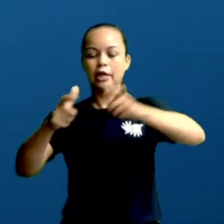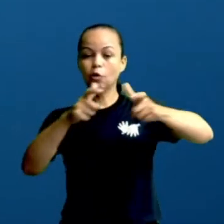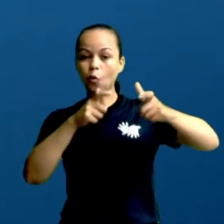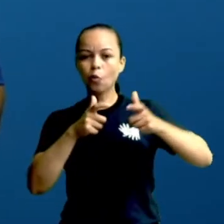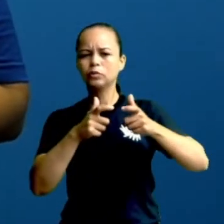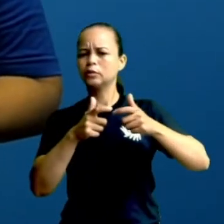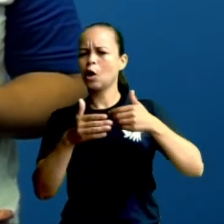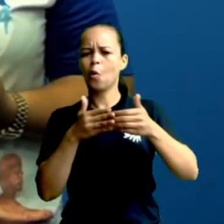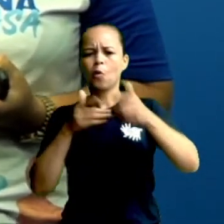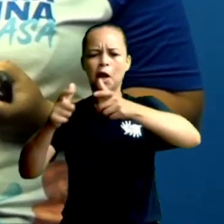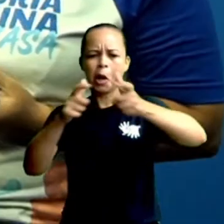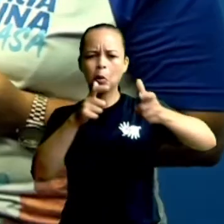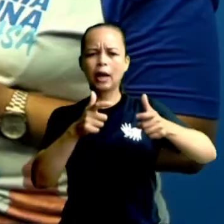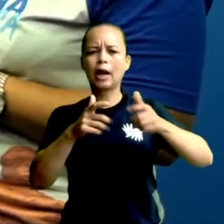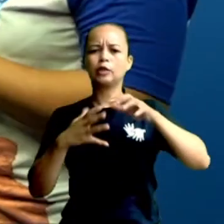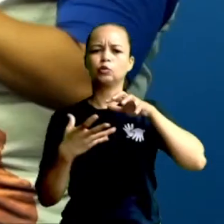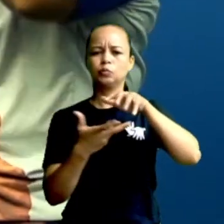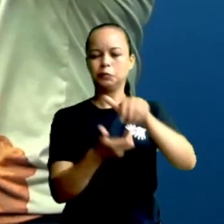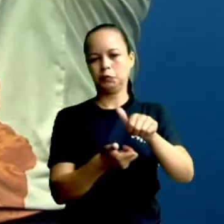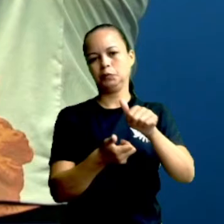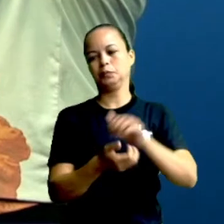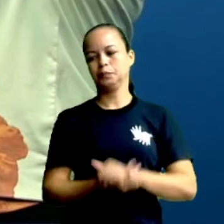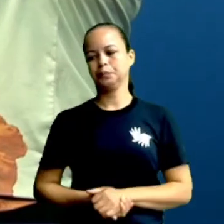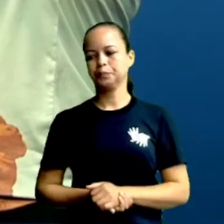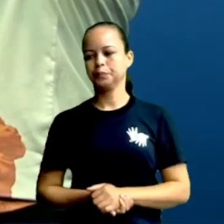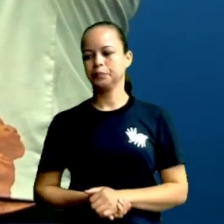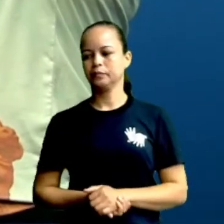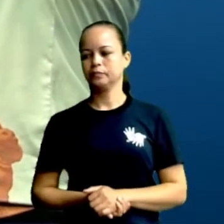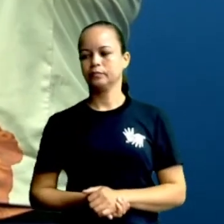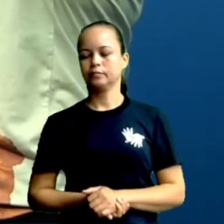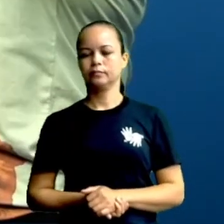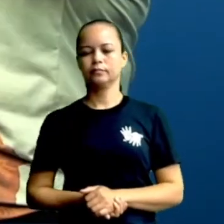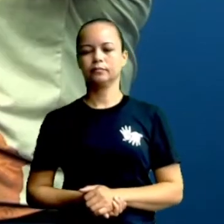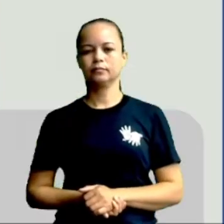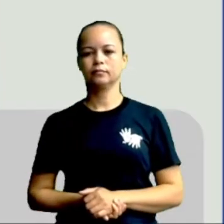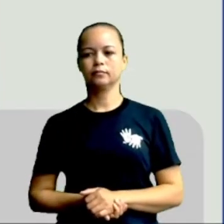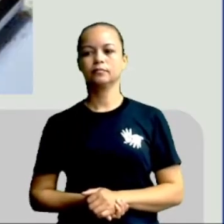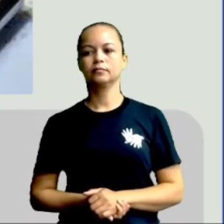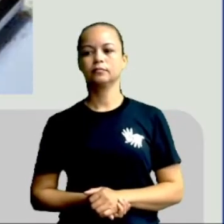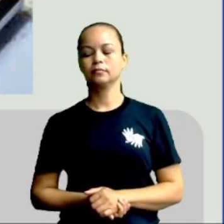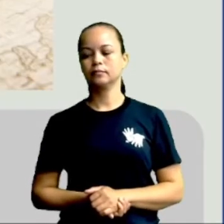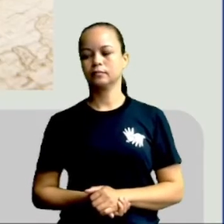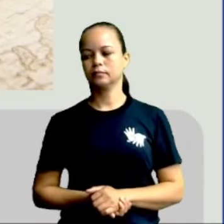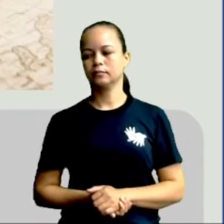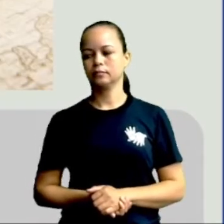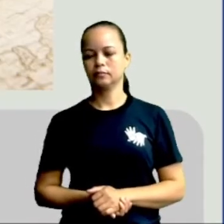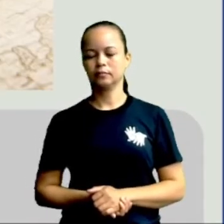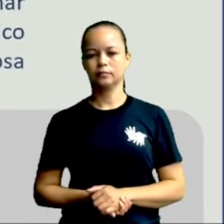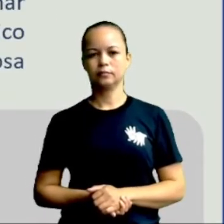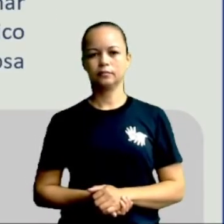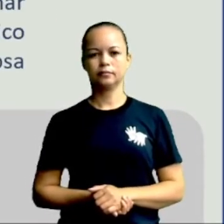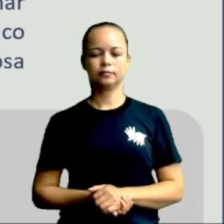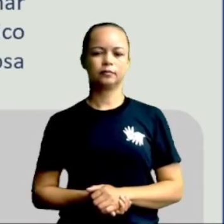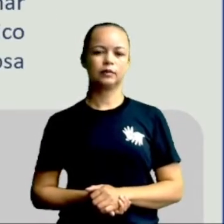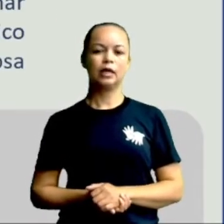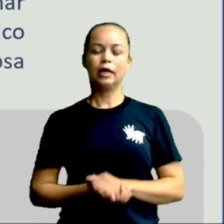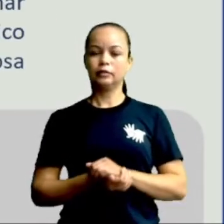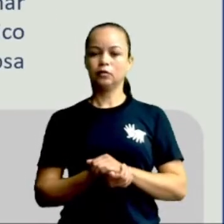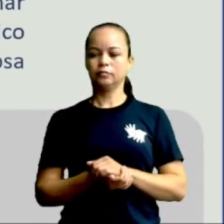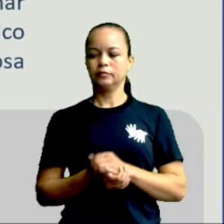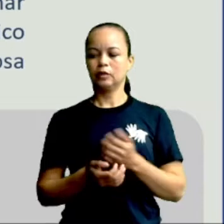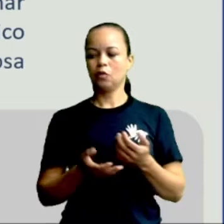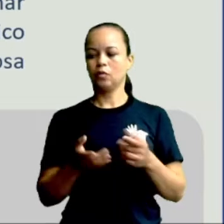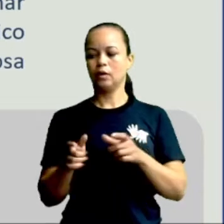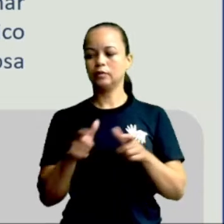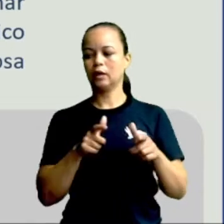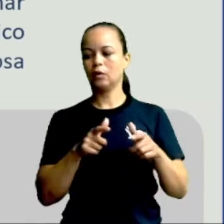globo terrestre, da nossa Terra, tá bom? E aí, deixa eu voltar aqui para a gente recapitular.